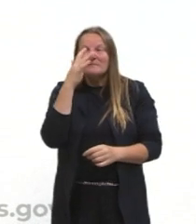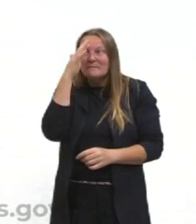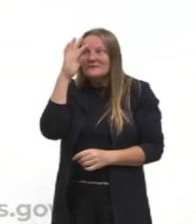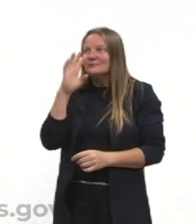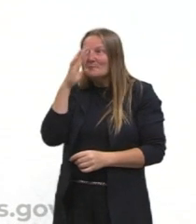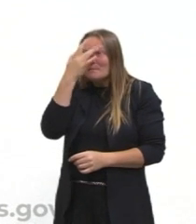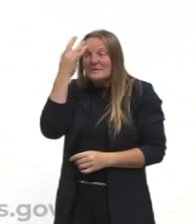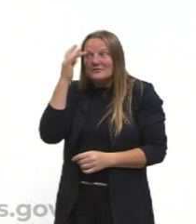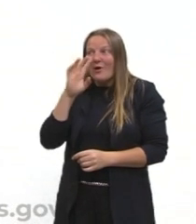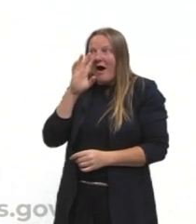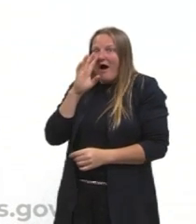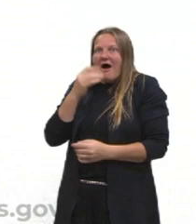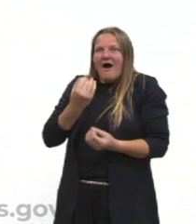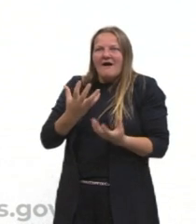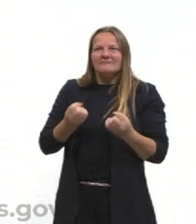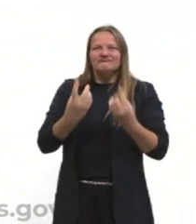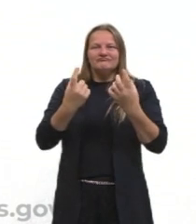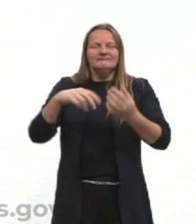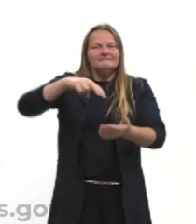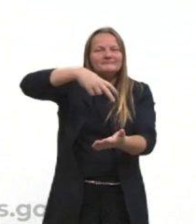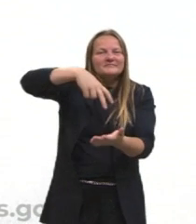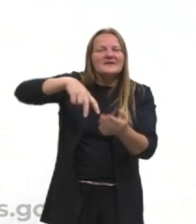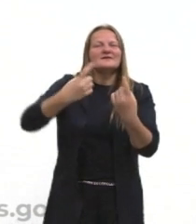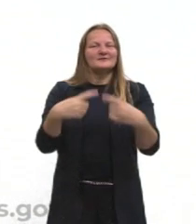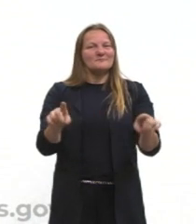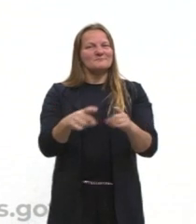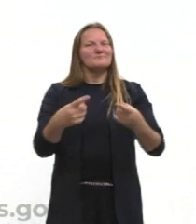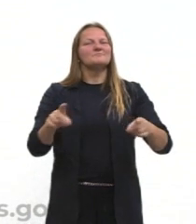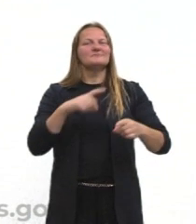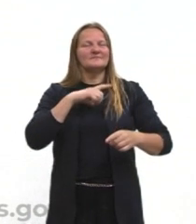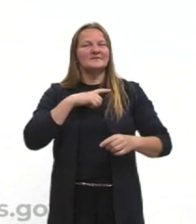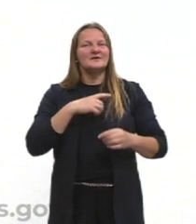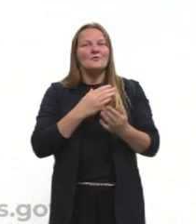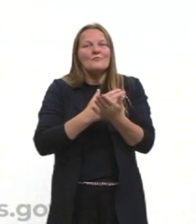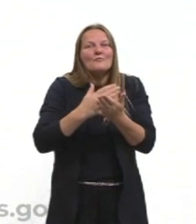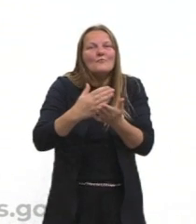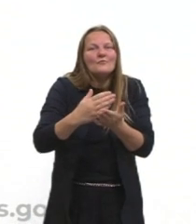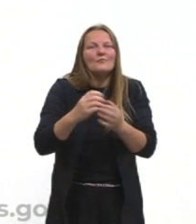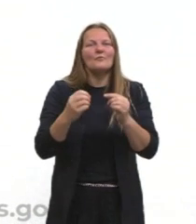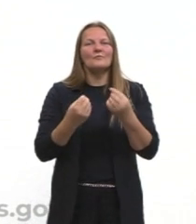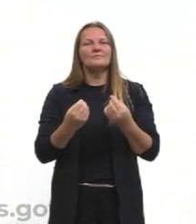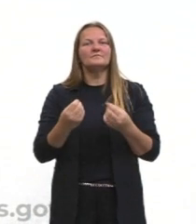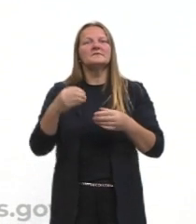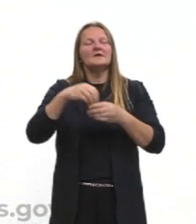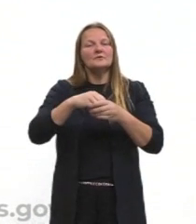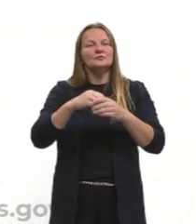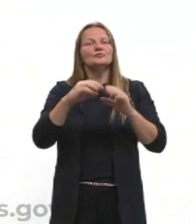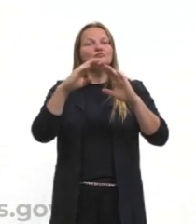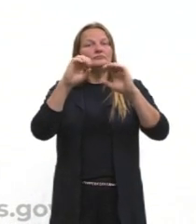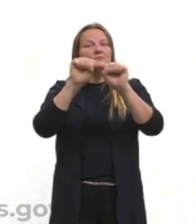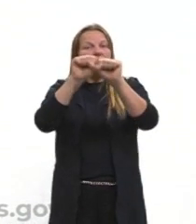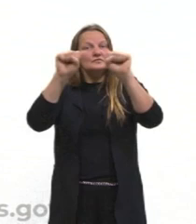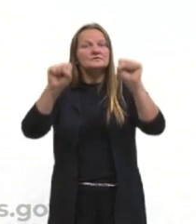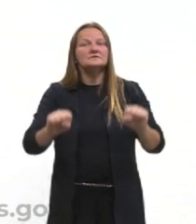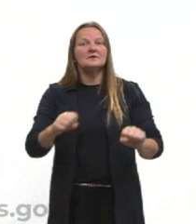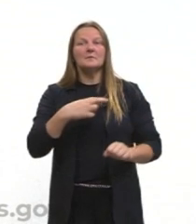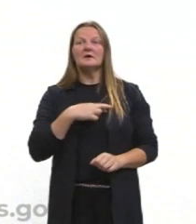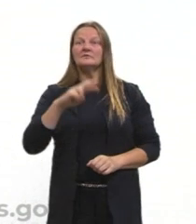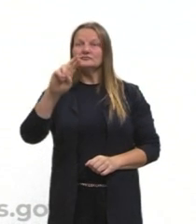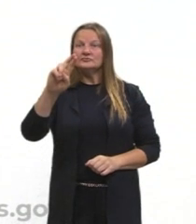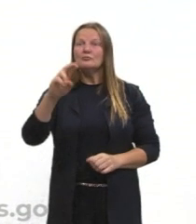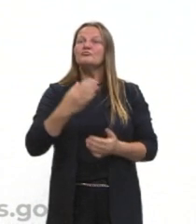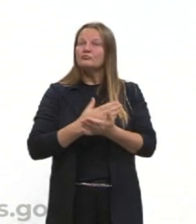descontração de dança de música Ela tem origem dentro do sistema religioso não é mesmo Professor Lucas